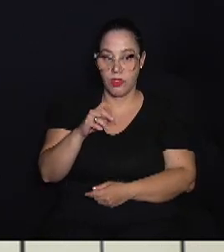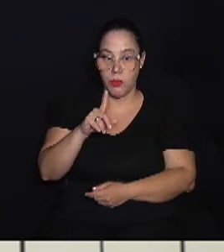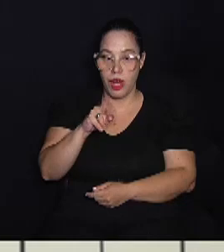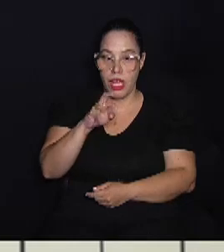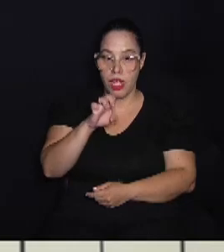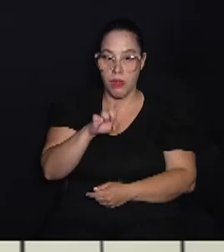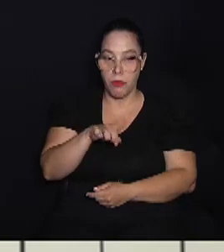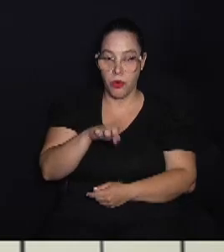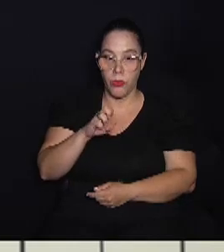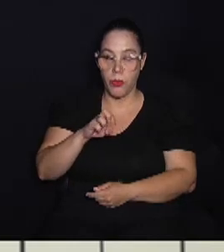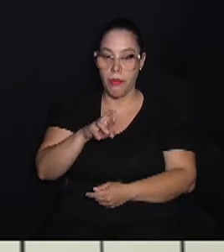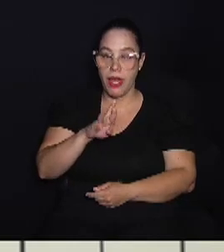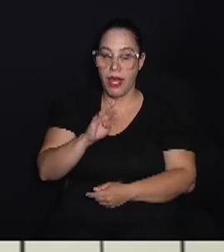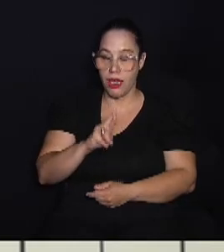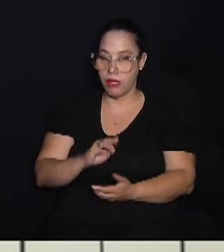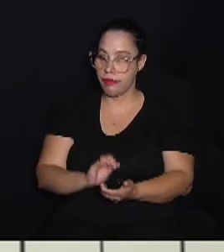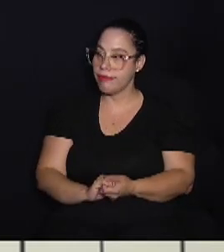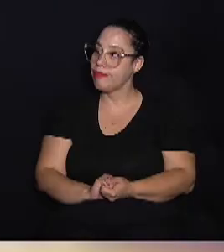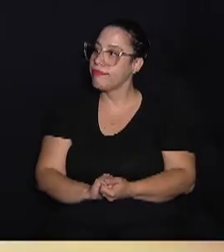campinas.sp.leg.br.